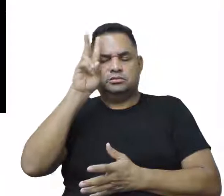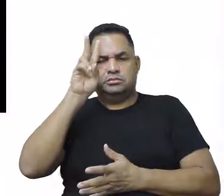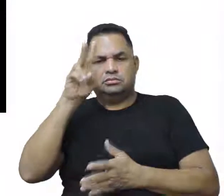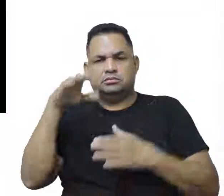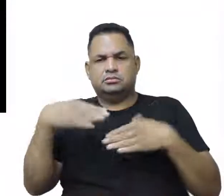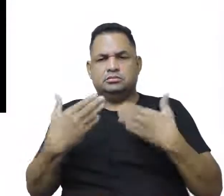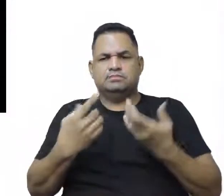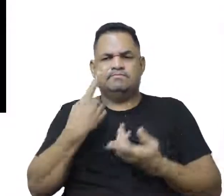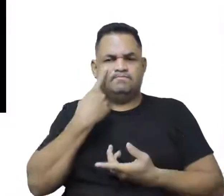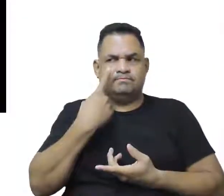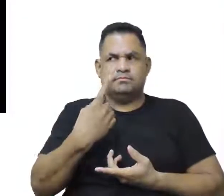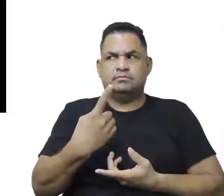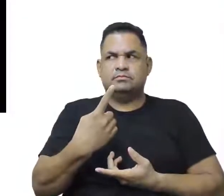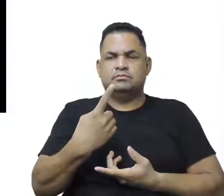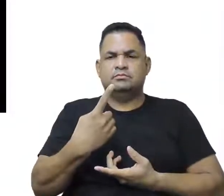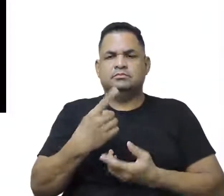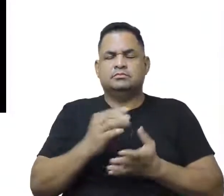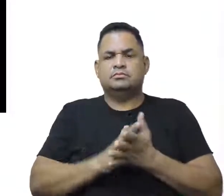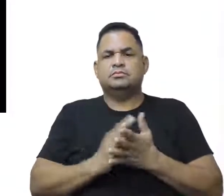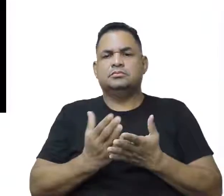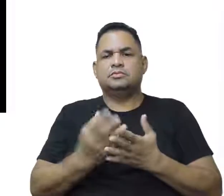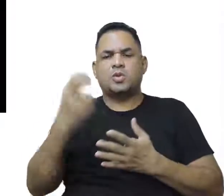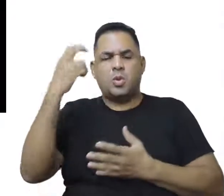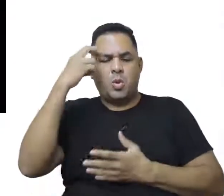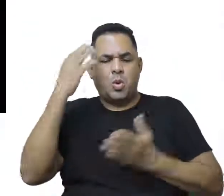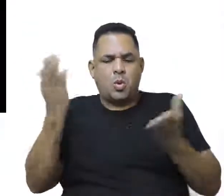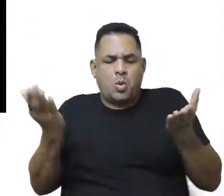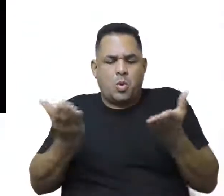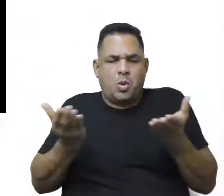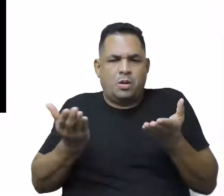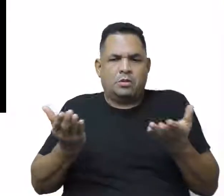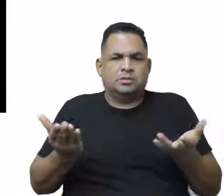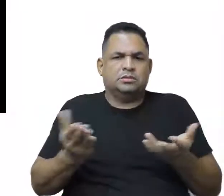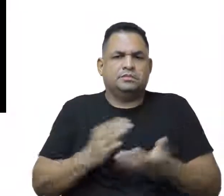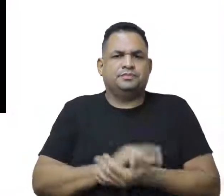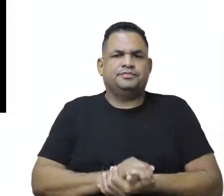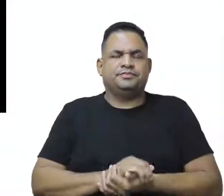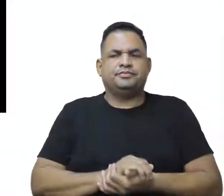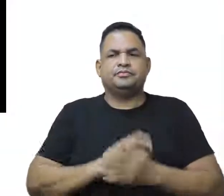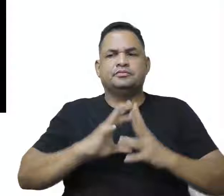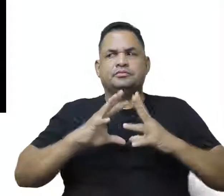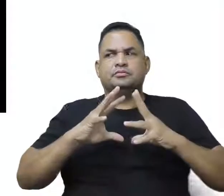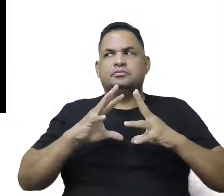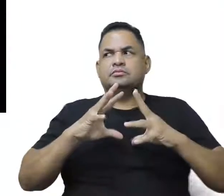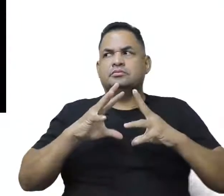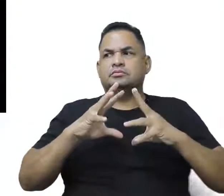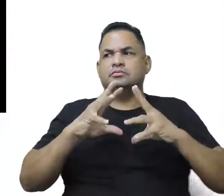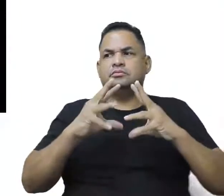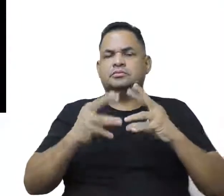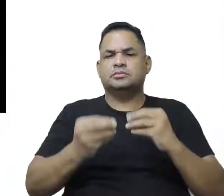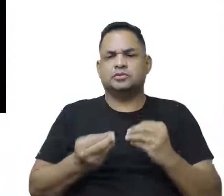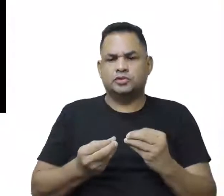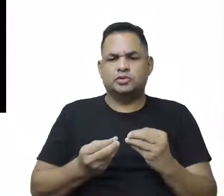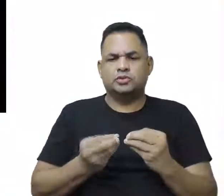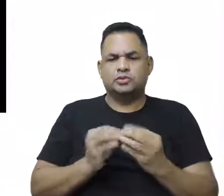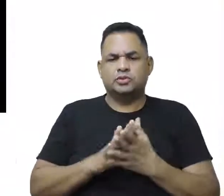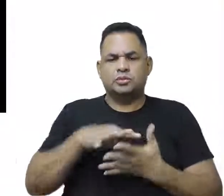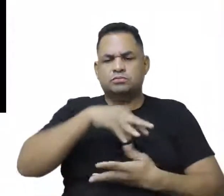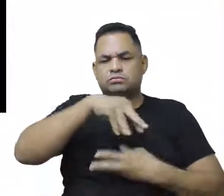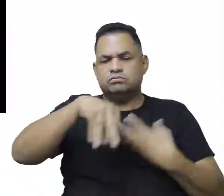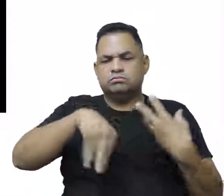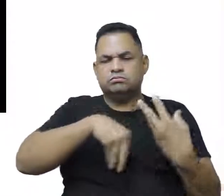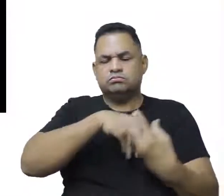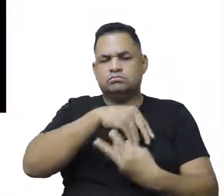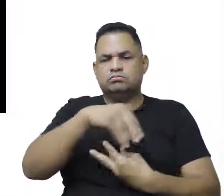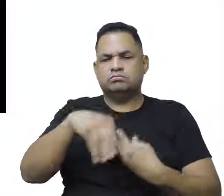históricas, olhar ali a cultura no seu momento atual e todo o envolvimento histórico que fez com que